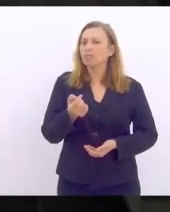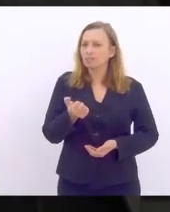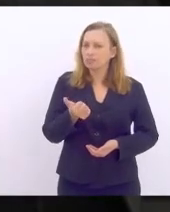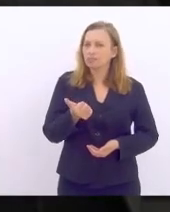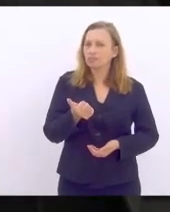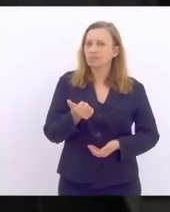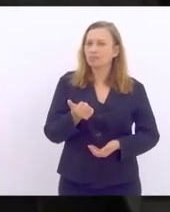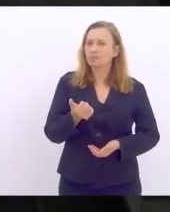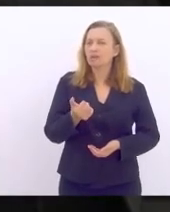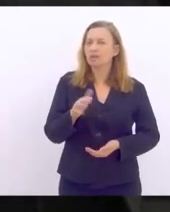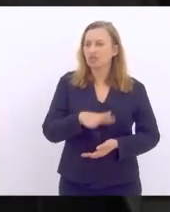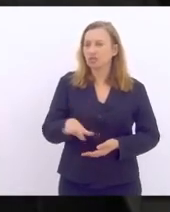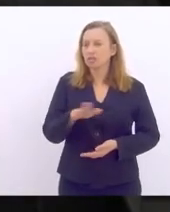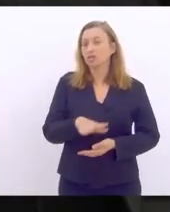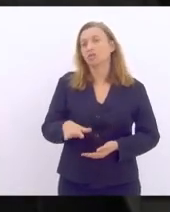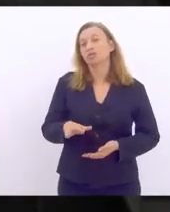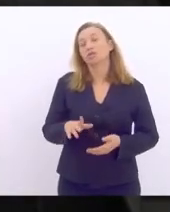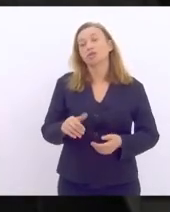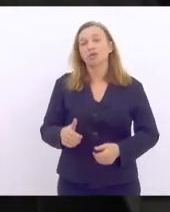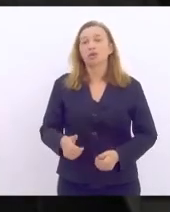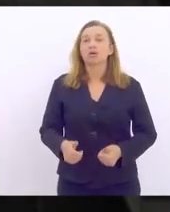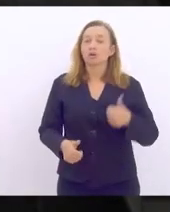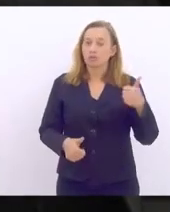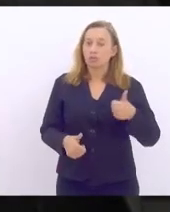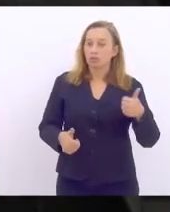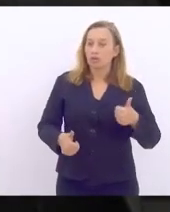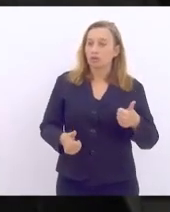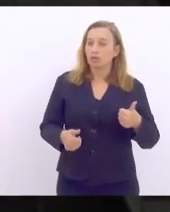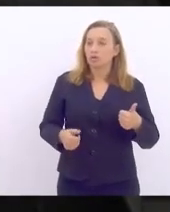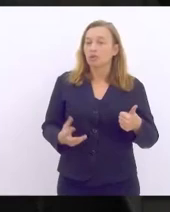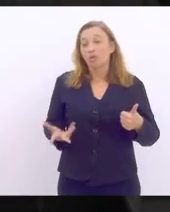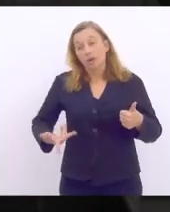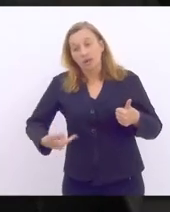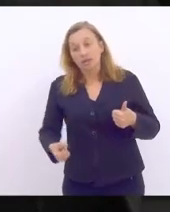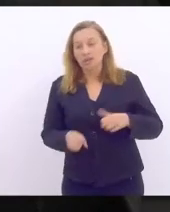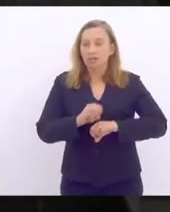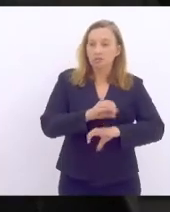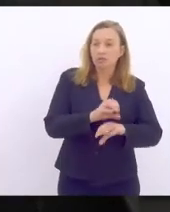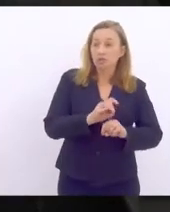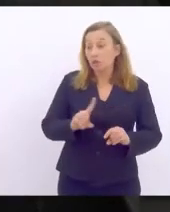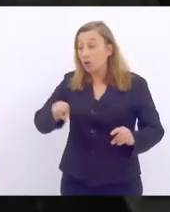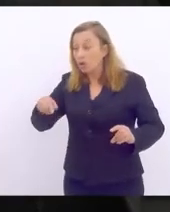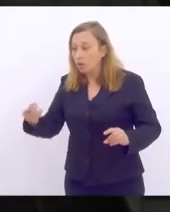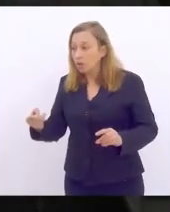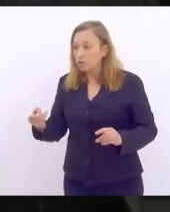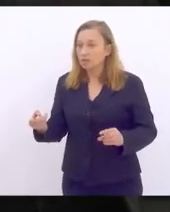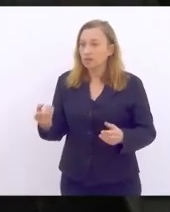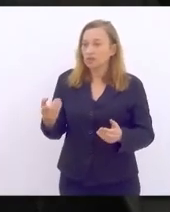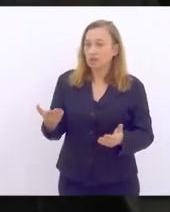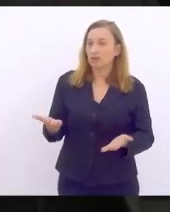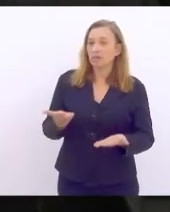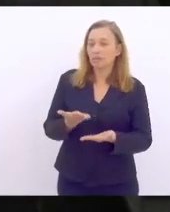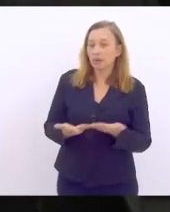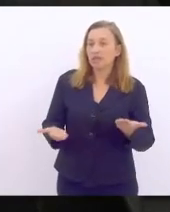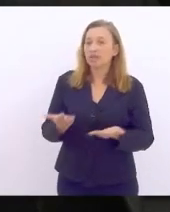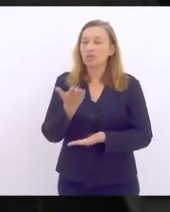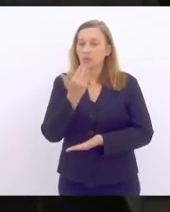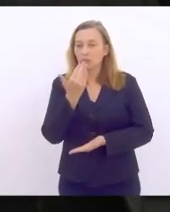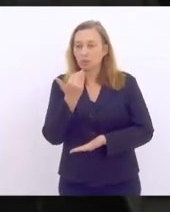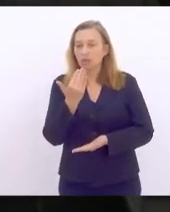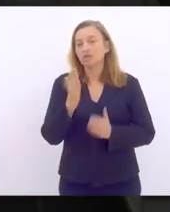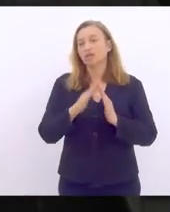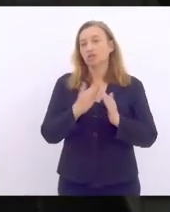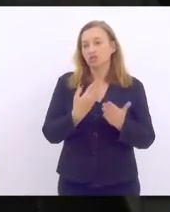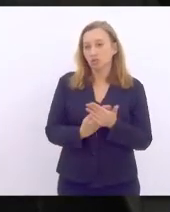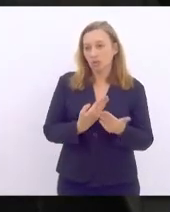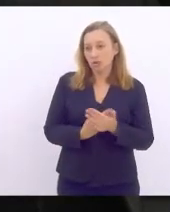uma qualidade do ensino outra a queda da quantidade da qualidade da merenda